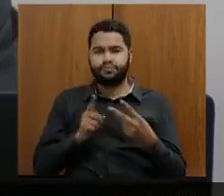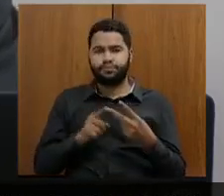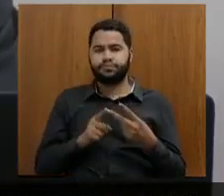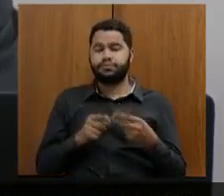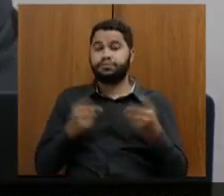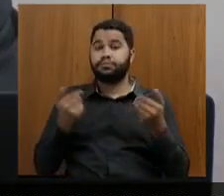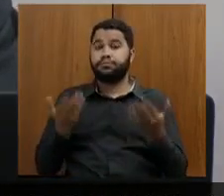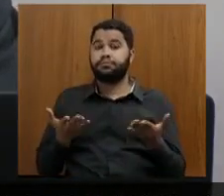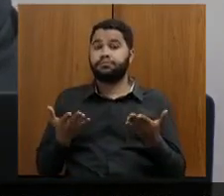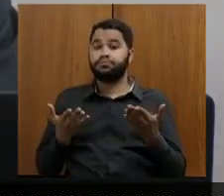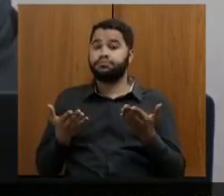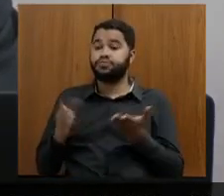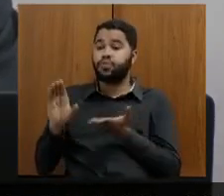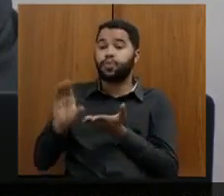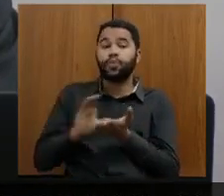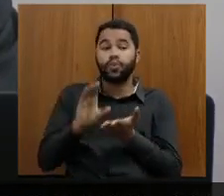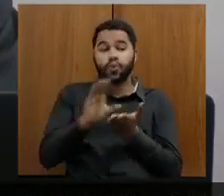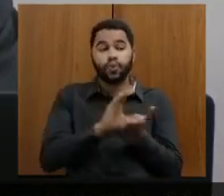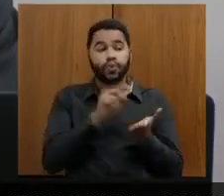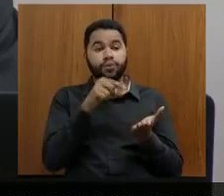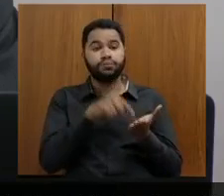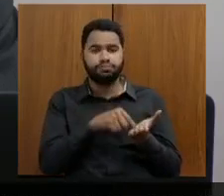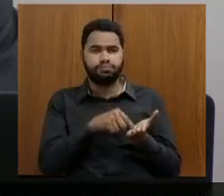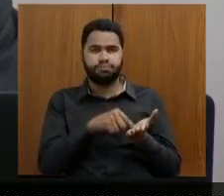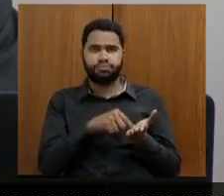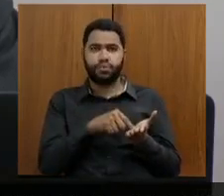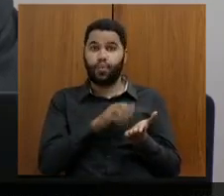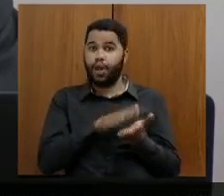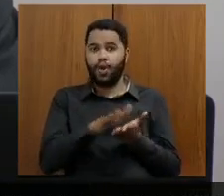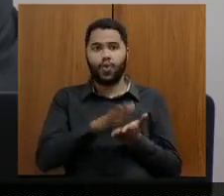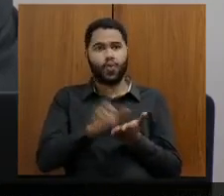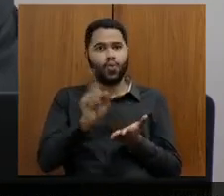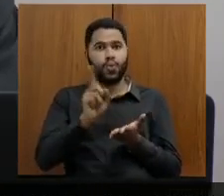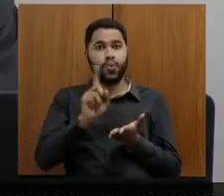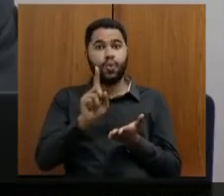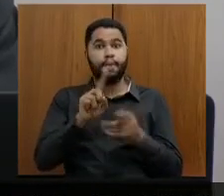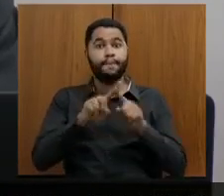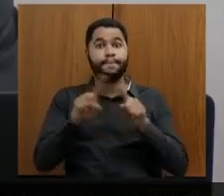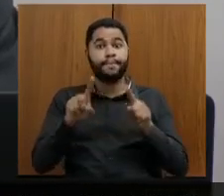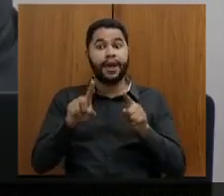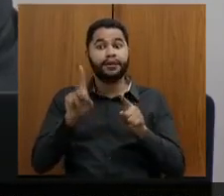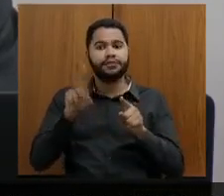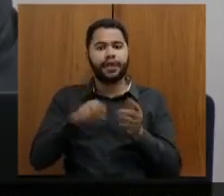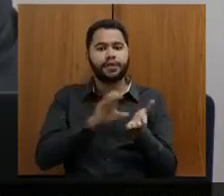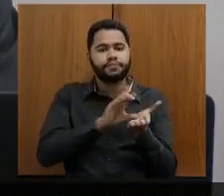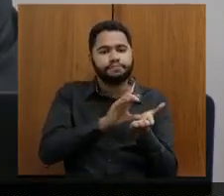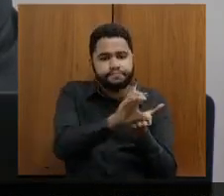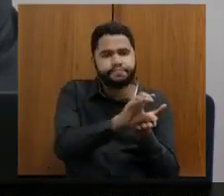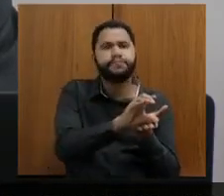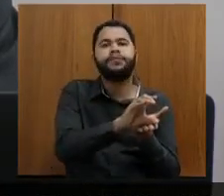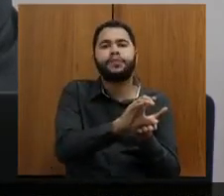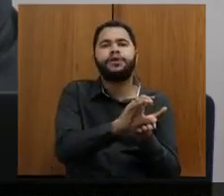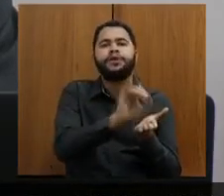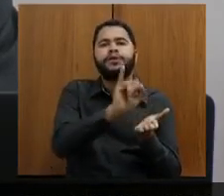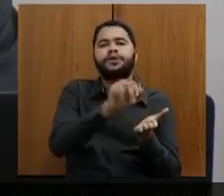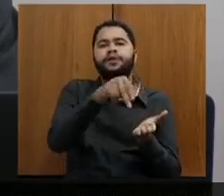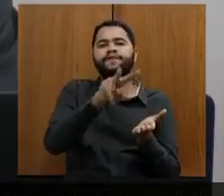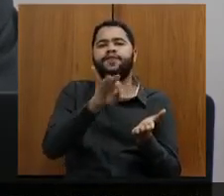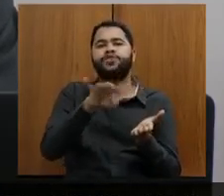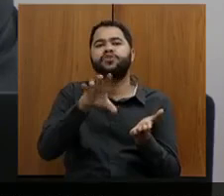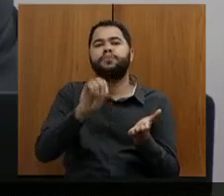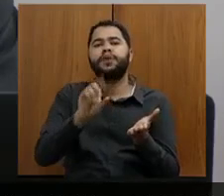quais são os recursos financeiros e aí não é custeio mas de investimento foram